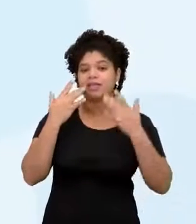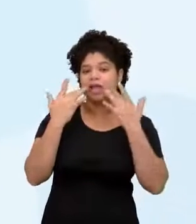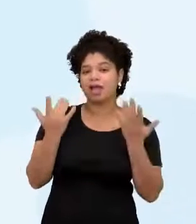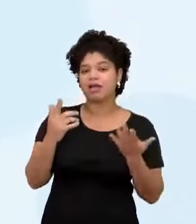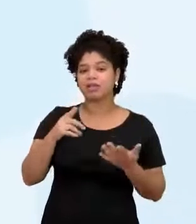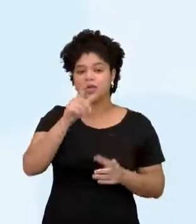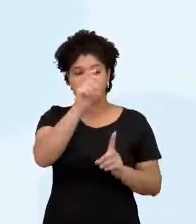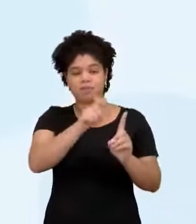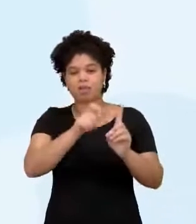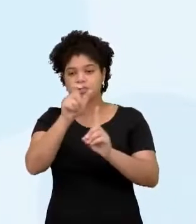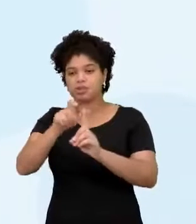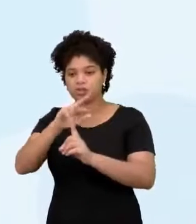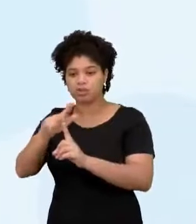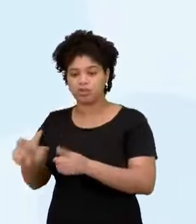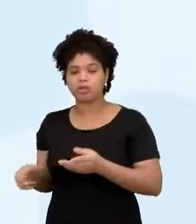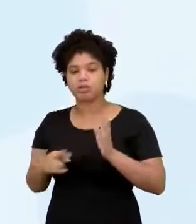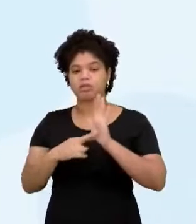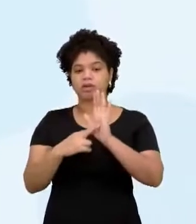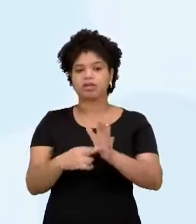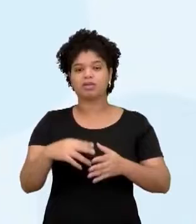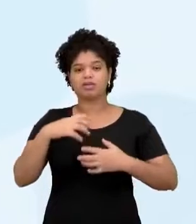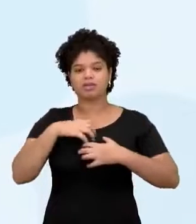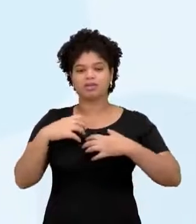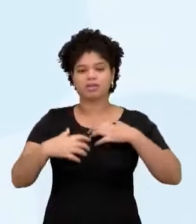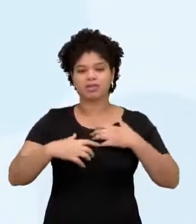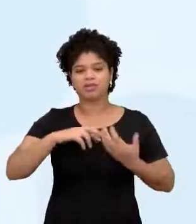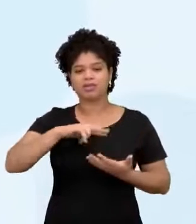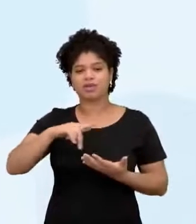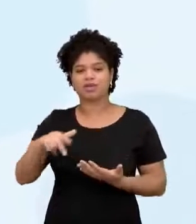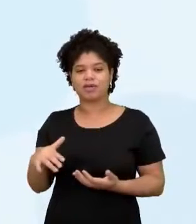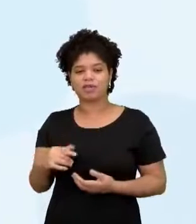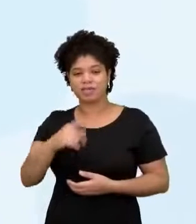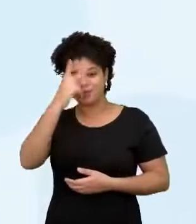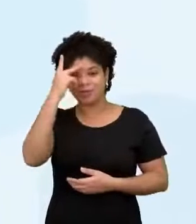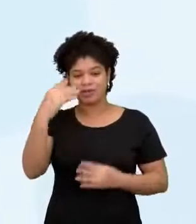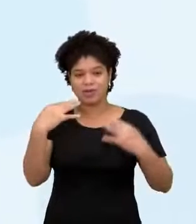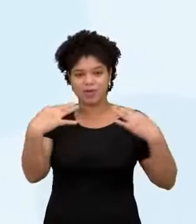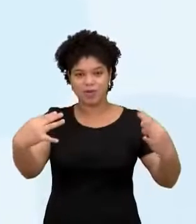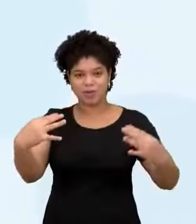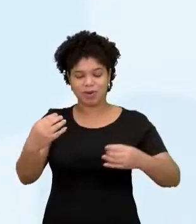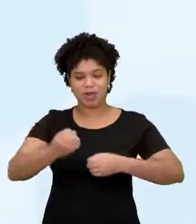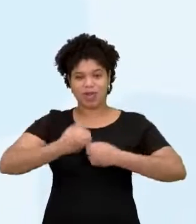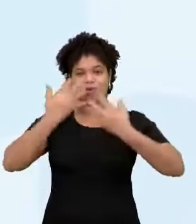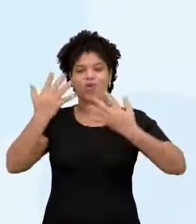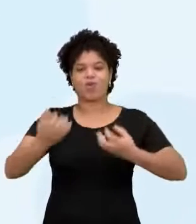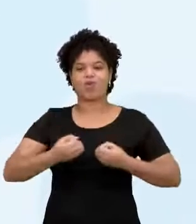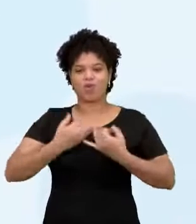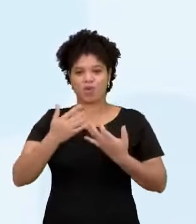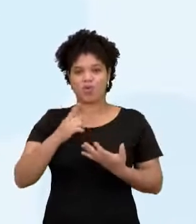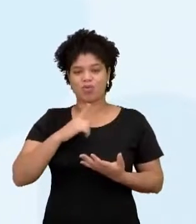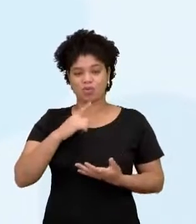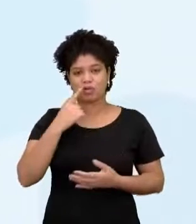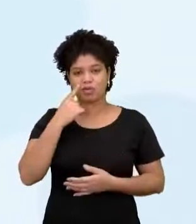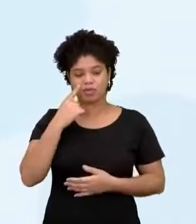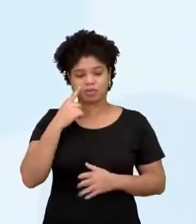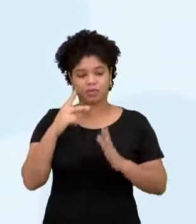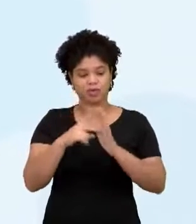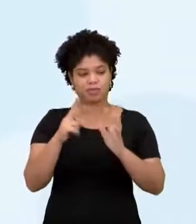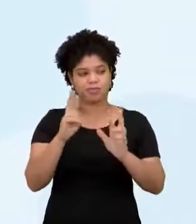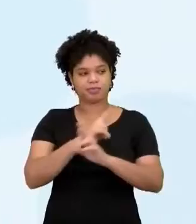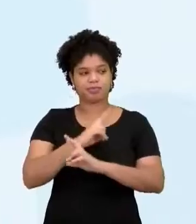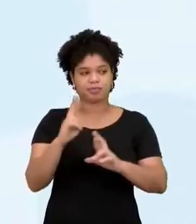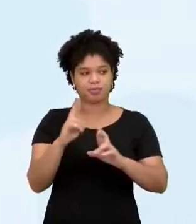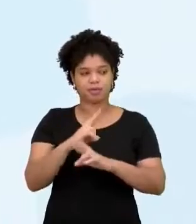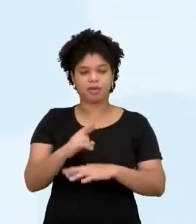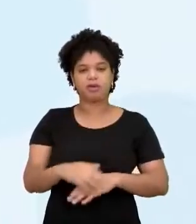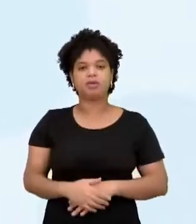vários personagens, representa diversas emoções, provoca reações diversas no público. Então você tem uma relação com o público